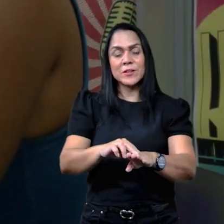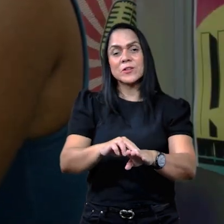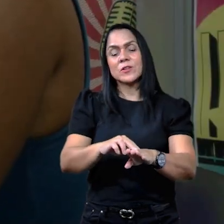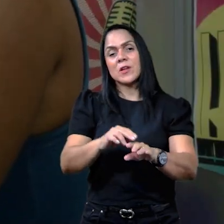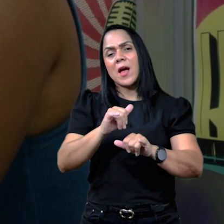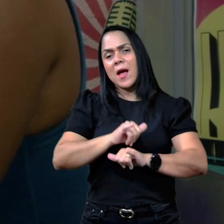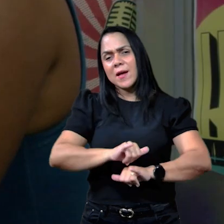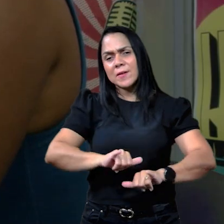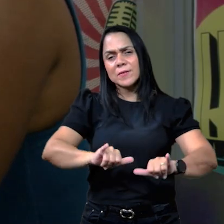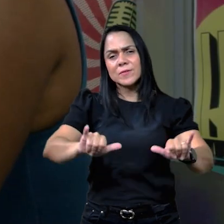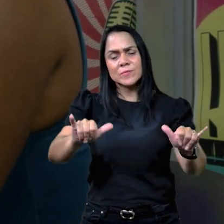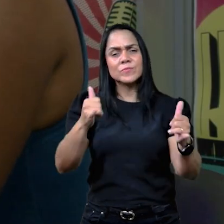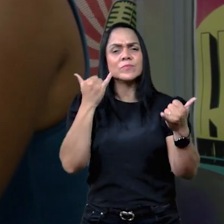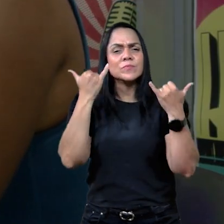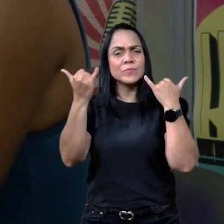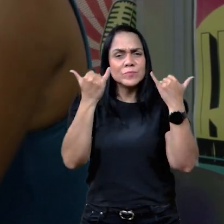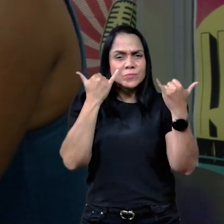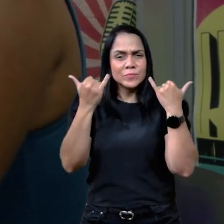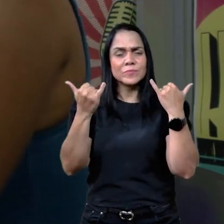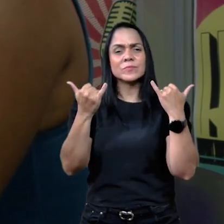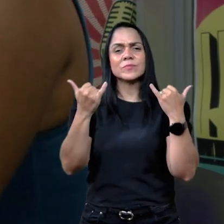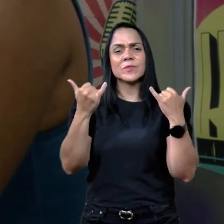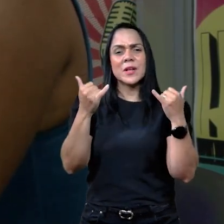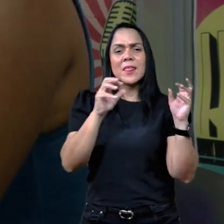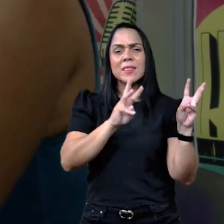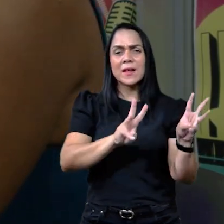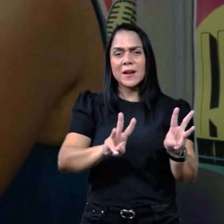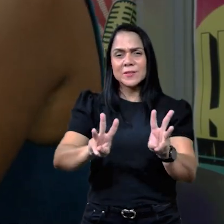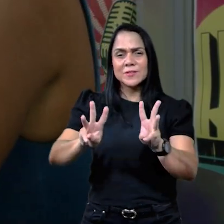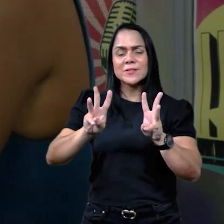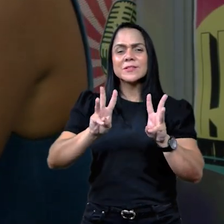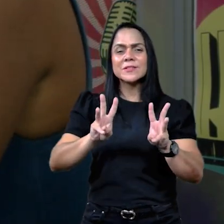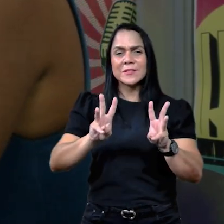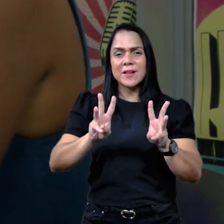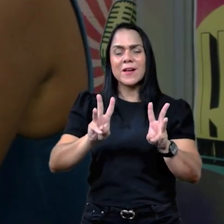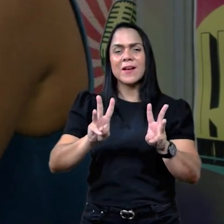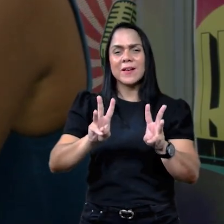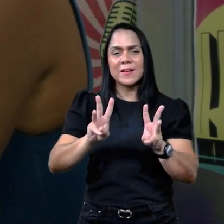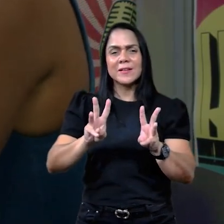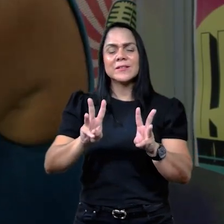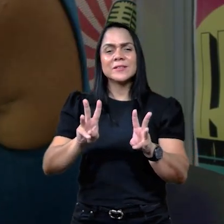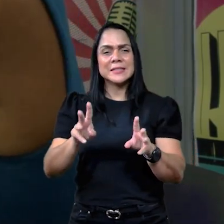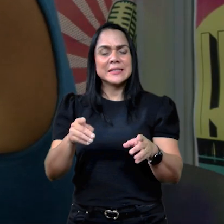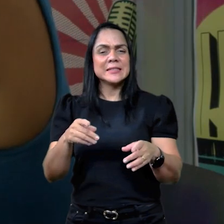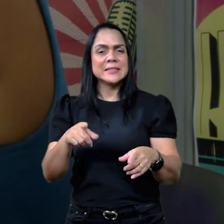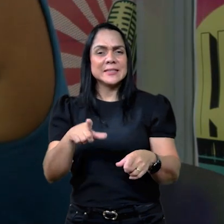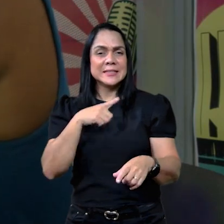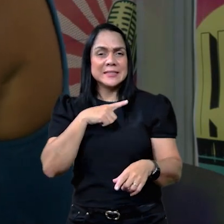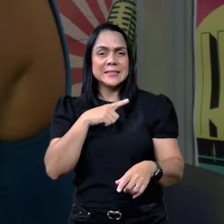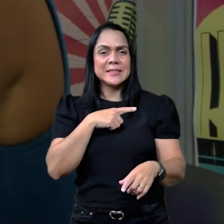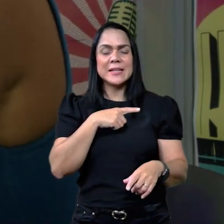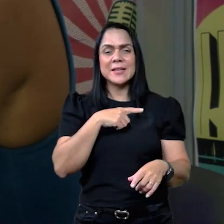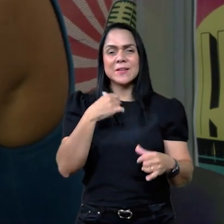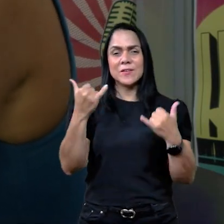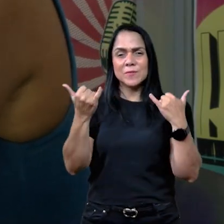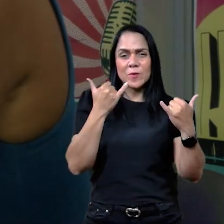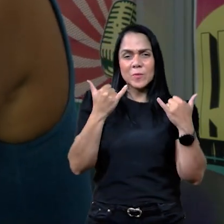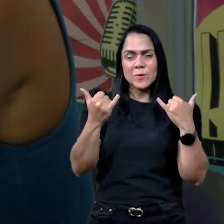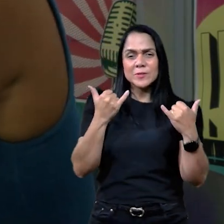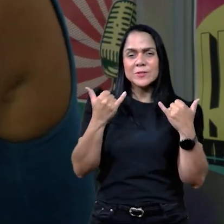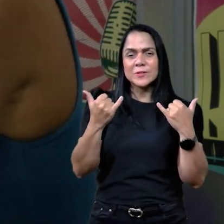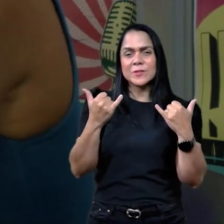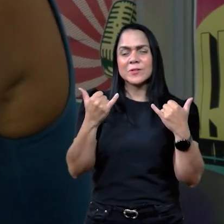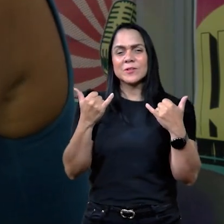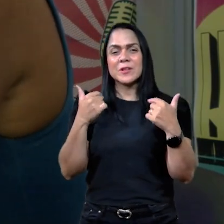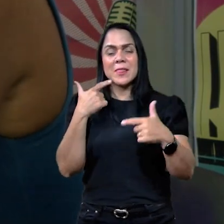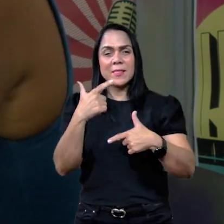vão estar lá organizadas. Tem matéria, nossos colegas, nossos chefes, nossos servidores, todos do Ministério